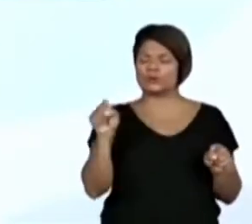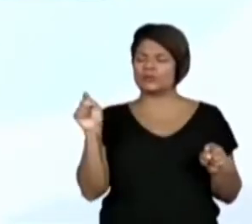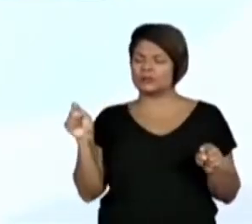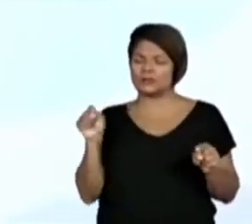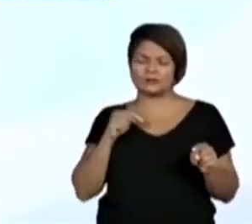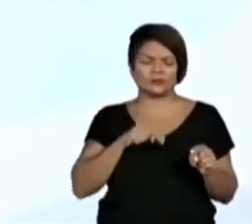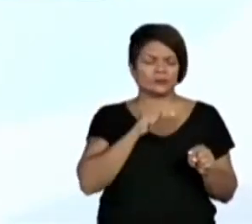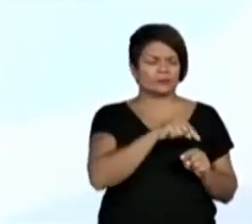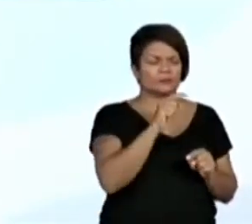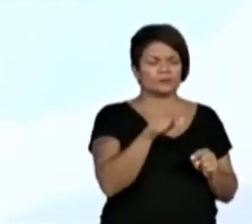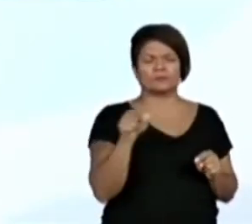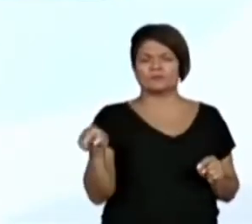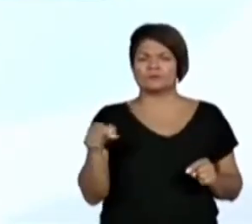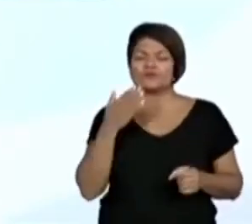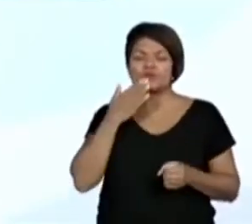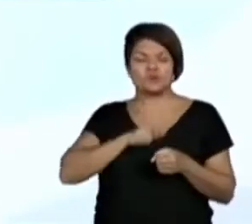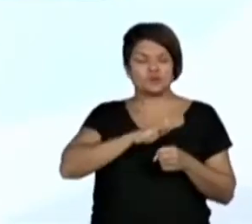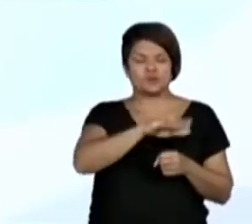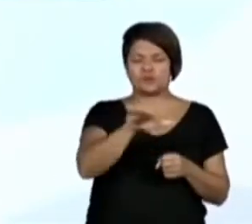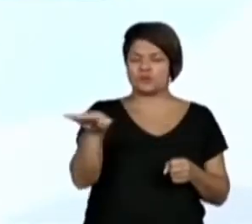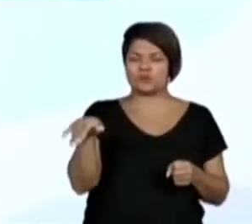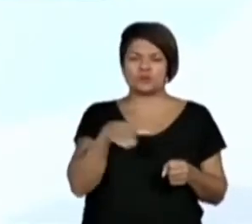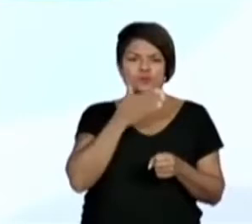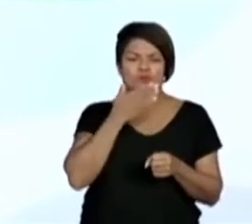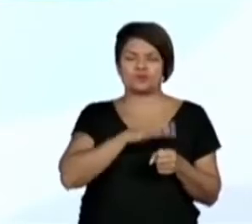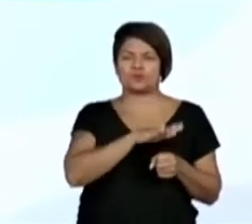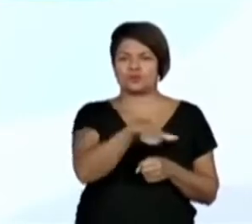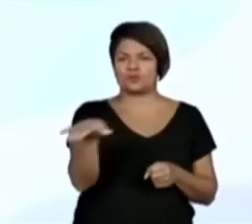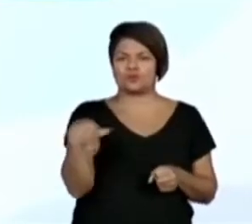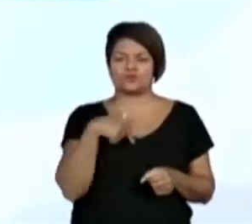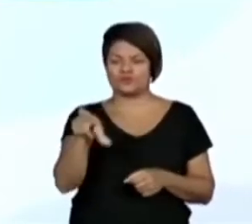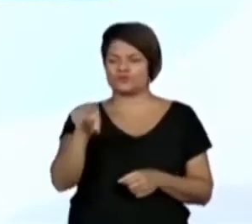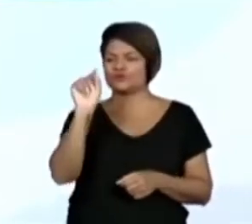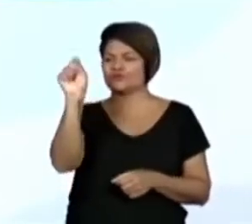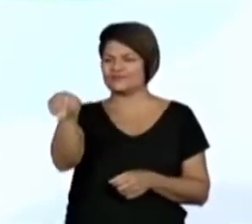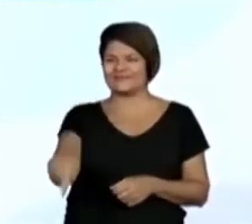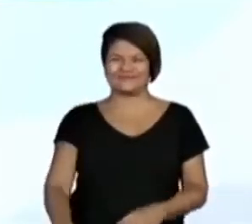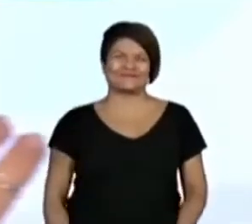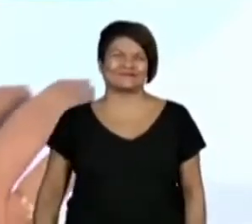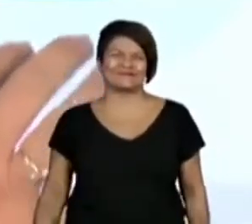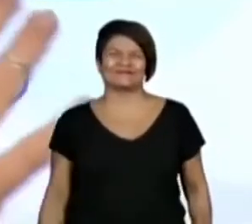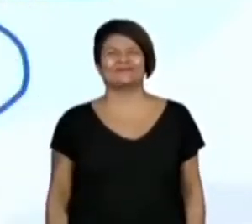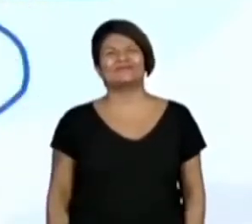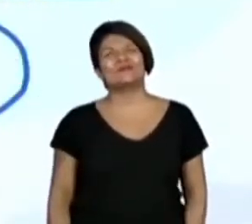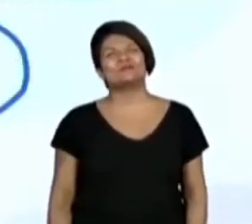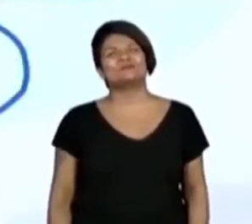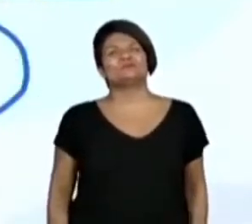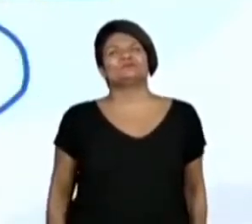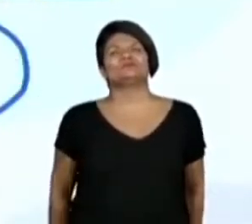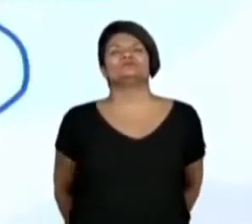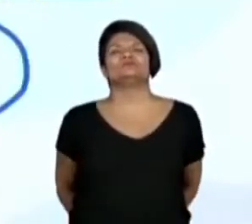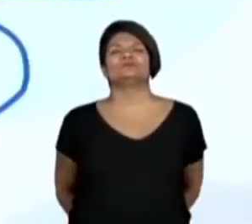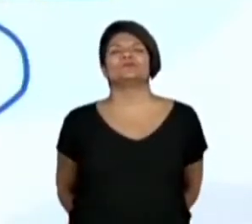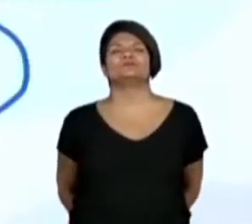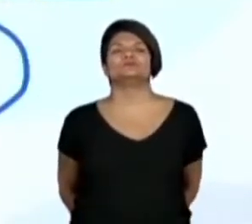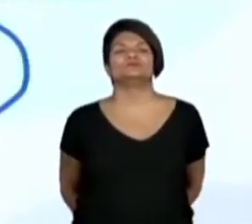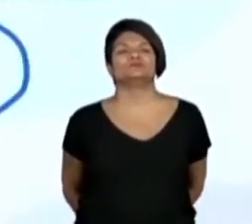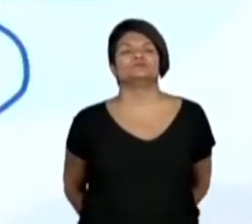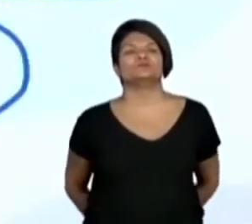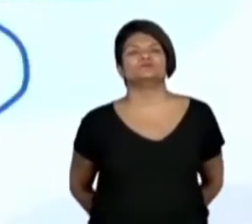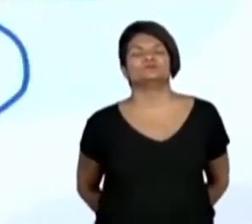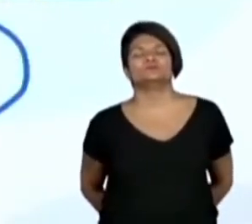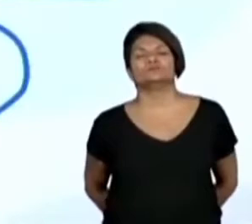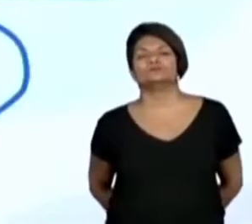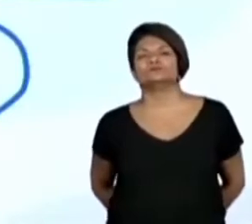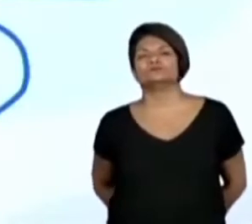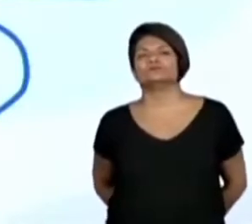brincar menos, né? Agora a gente brinca aqui na aula, né? Vamos circular? Por enquanto, as 3 que